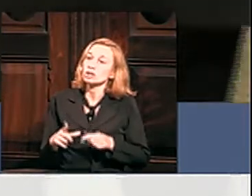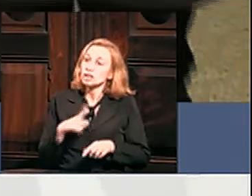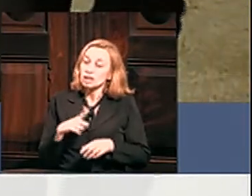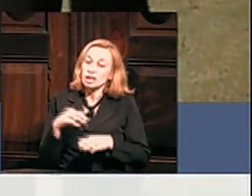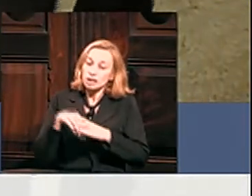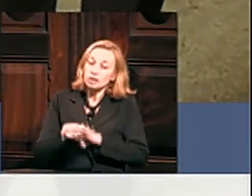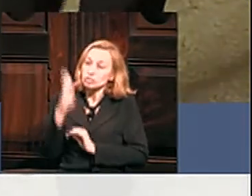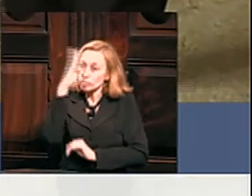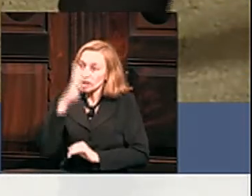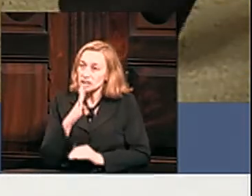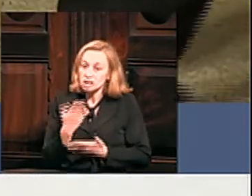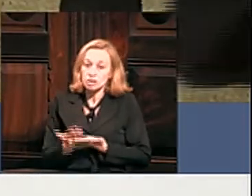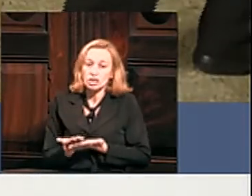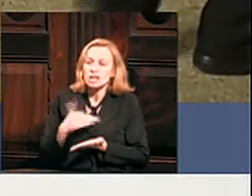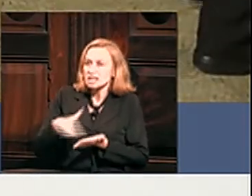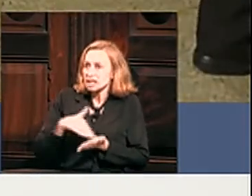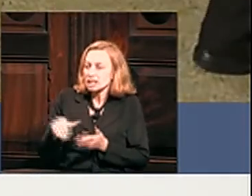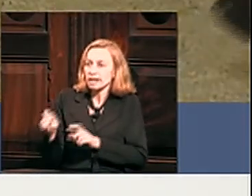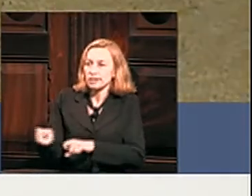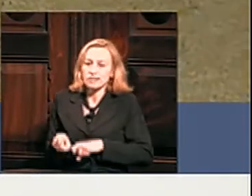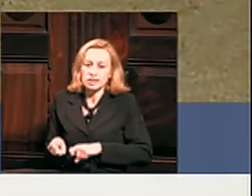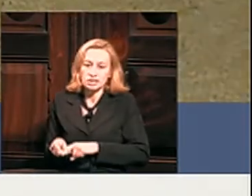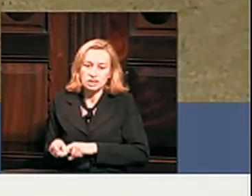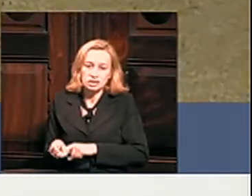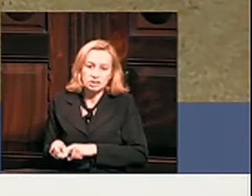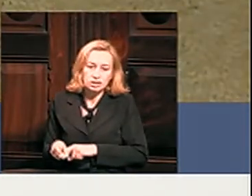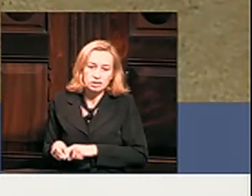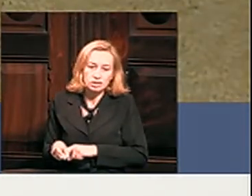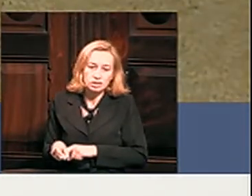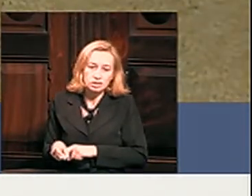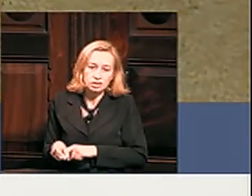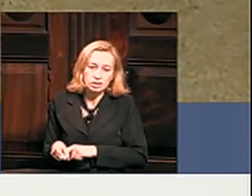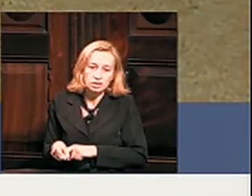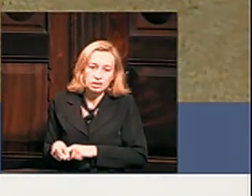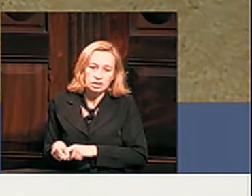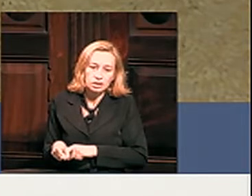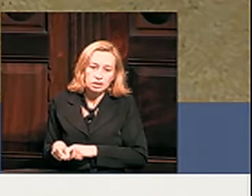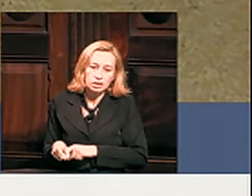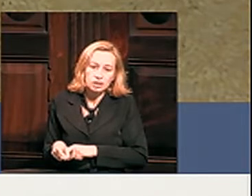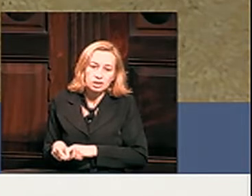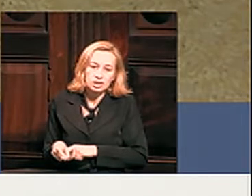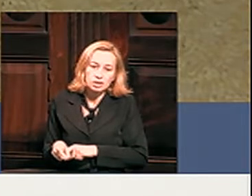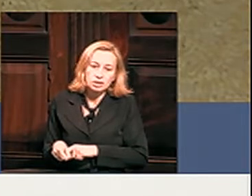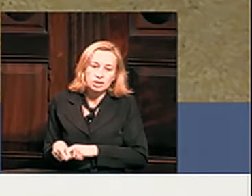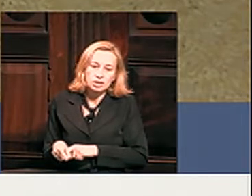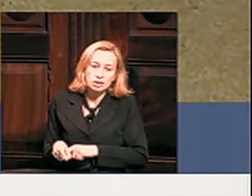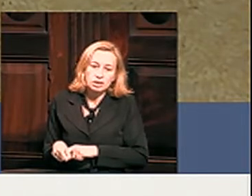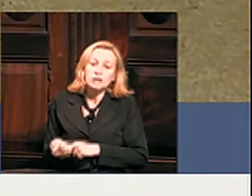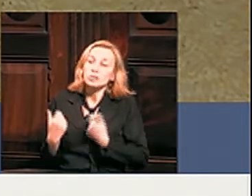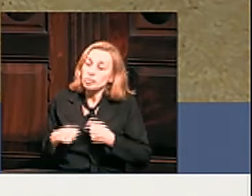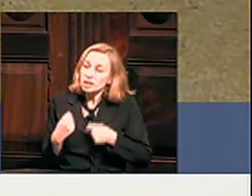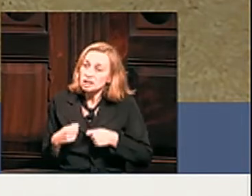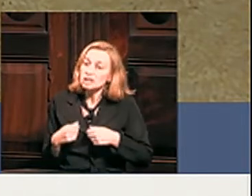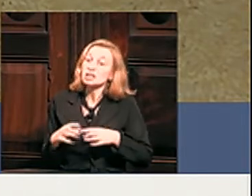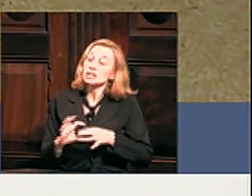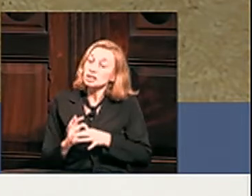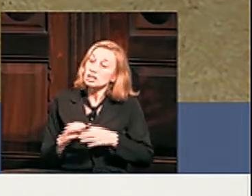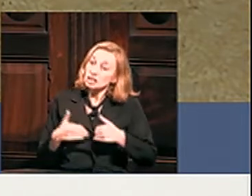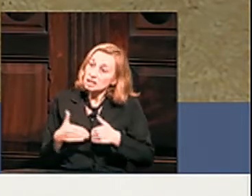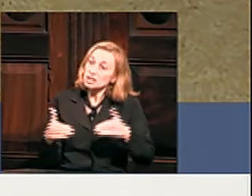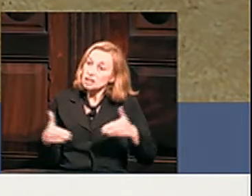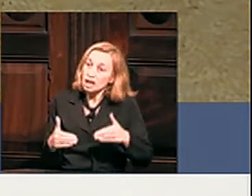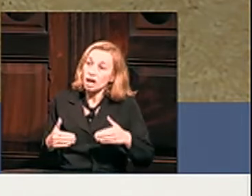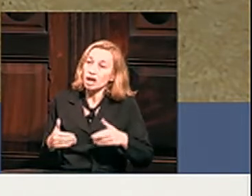Ora, secretário de Fazenda tinha que ter se aberto essa casa, tem que abrir a execução orçamentária, é isso que a gente vai pedir